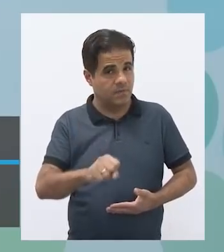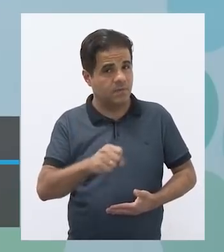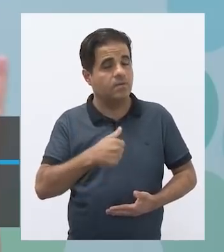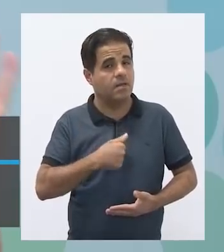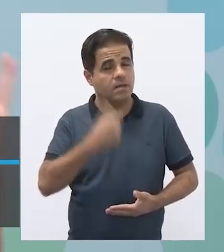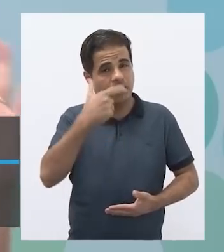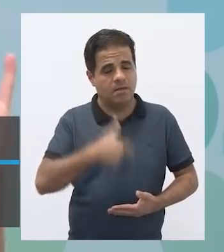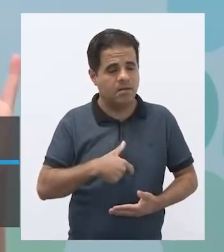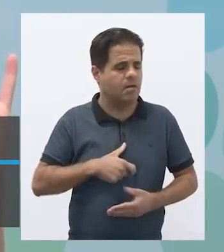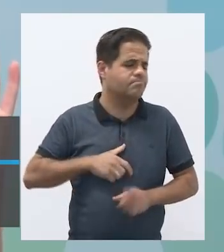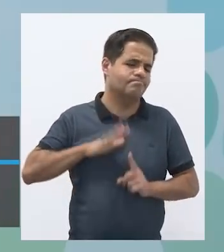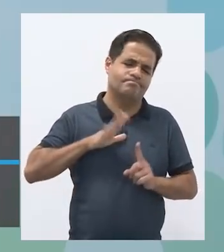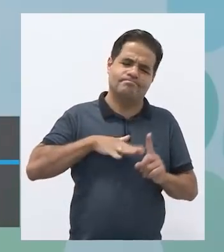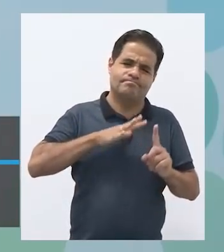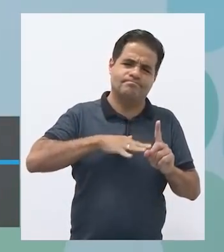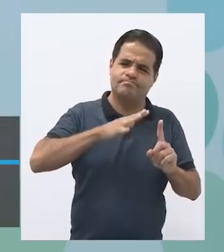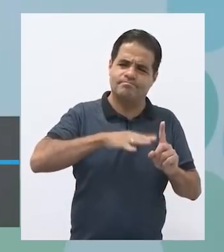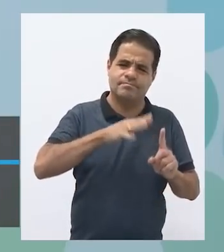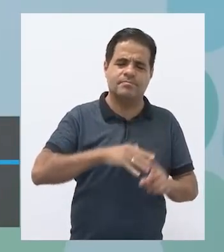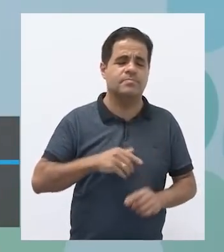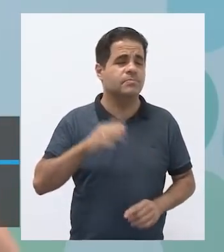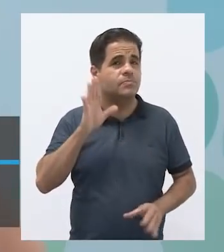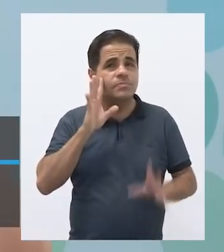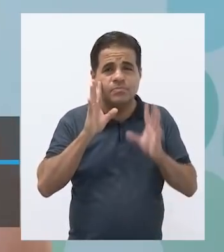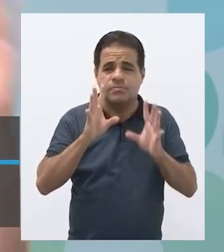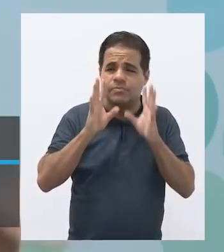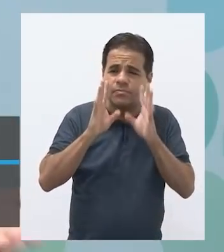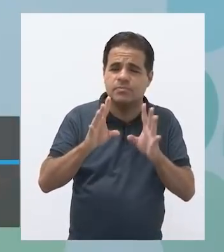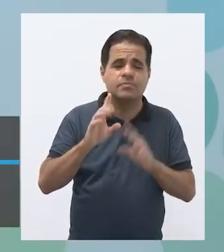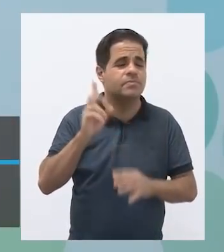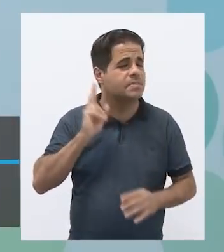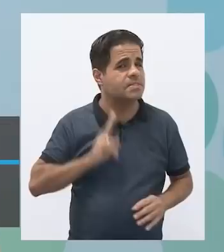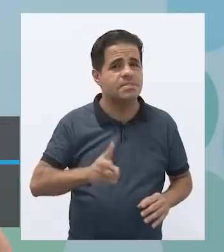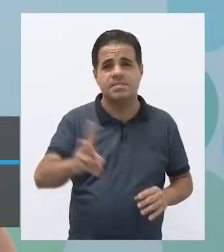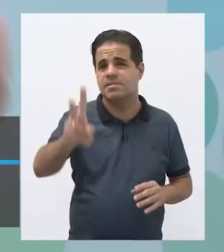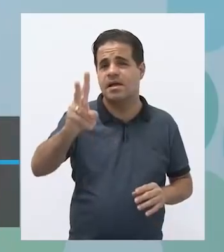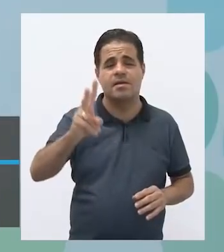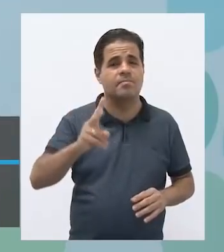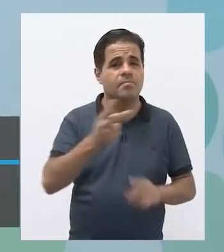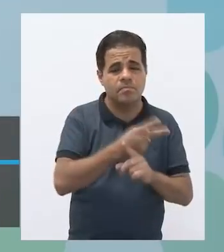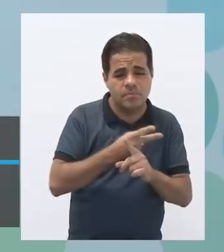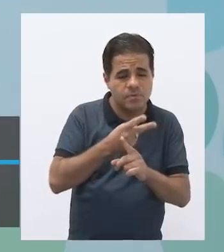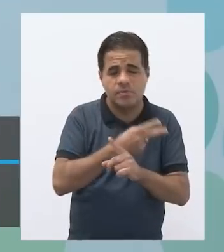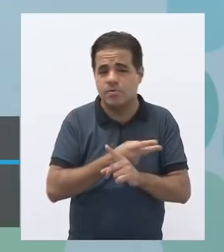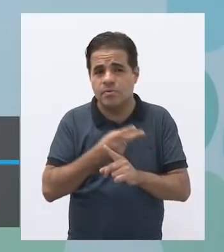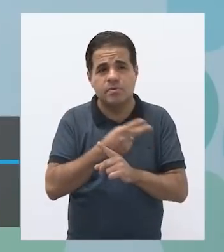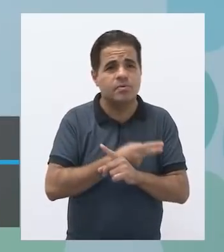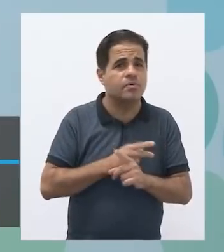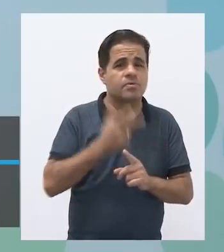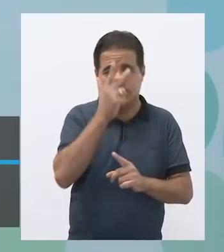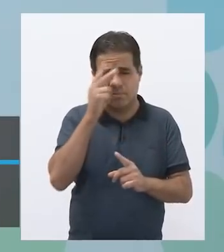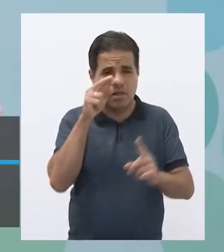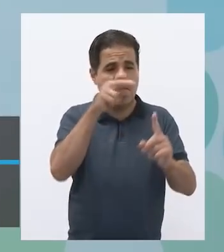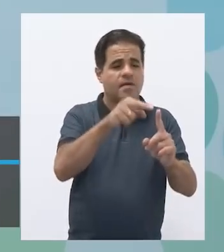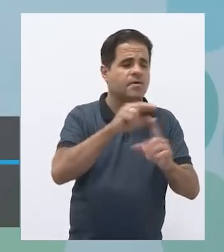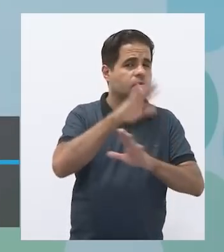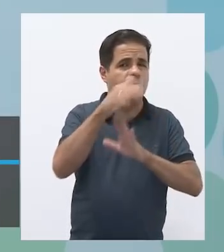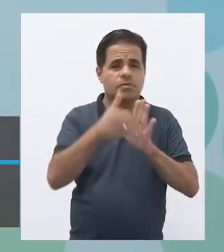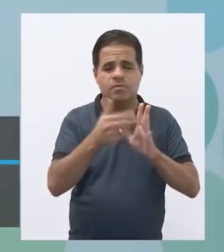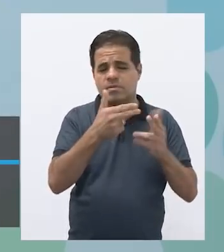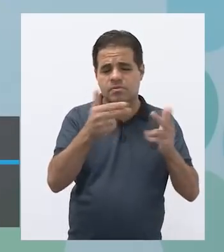eu, fãzaça dele, né? Escuto ele sempre, busco sempre ele como referência das